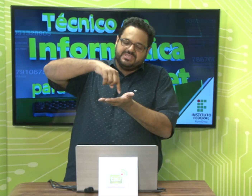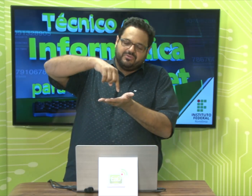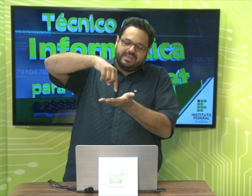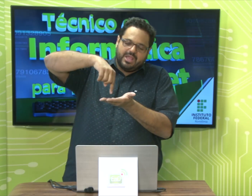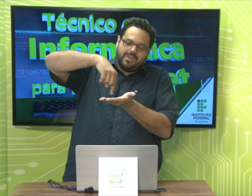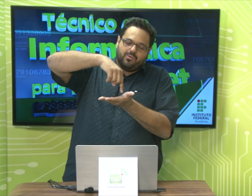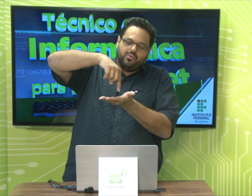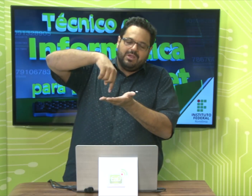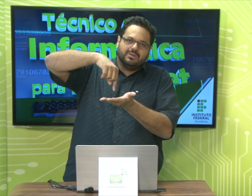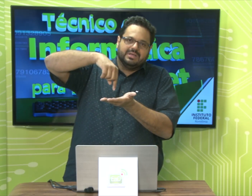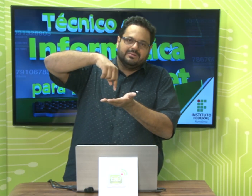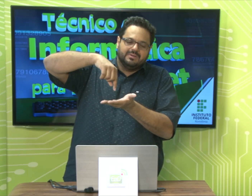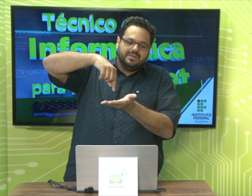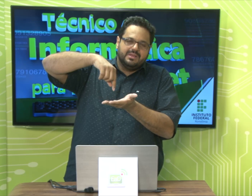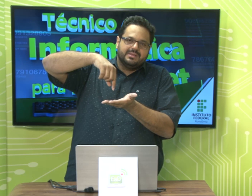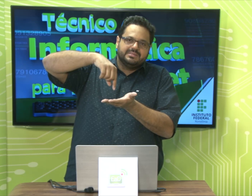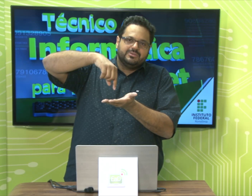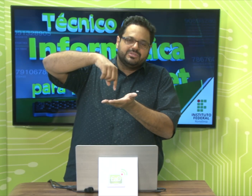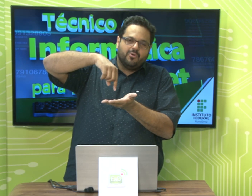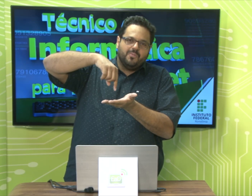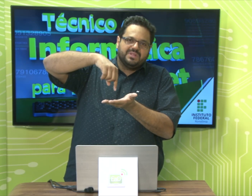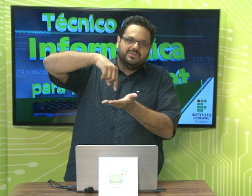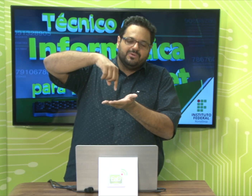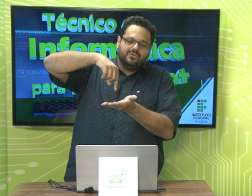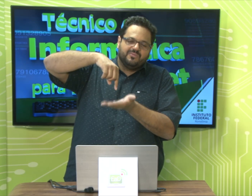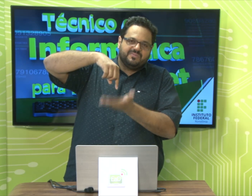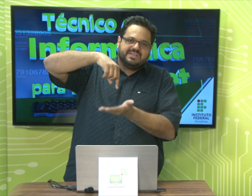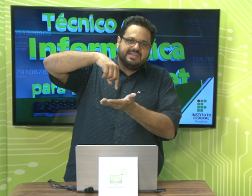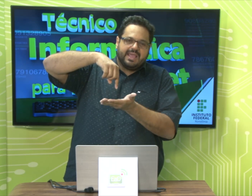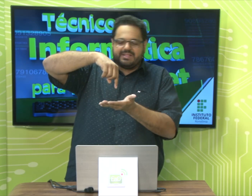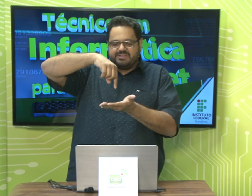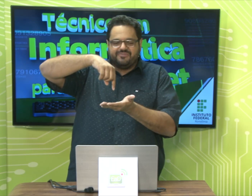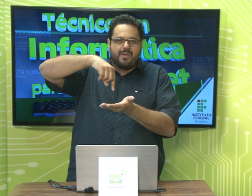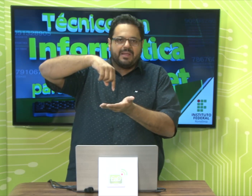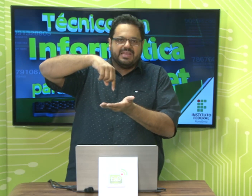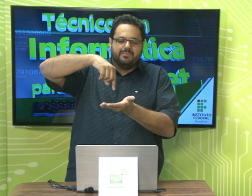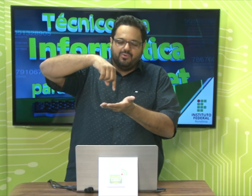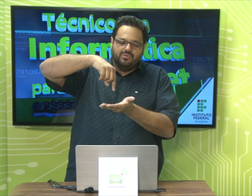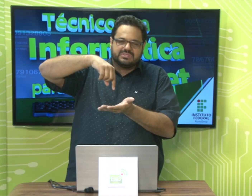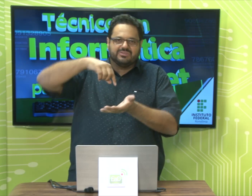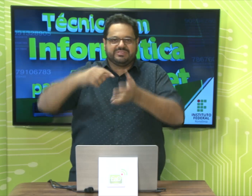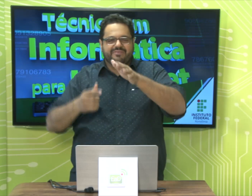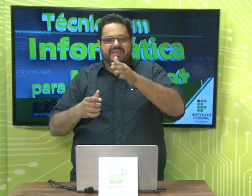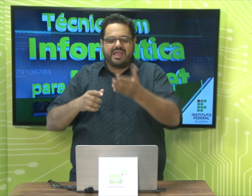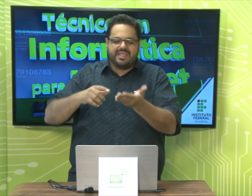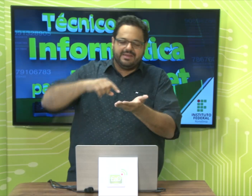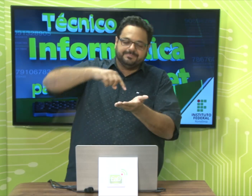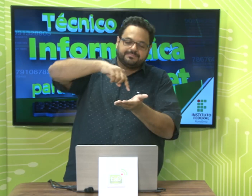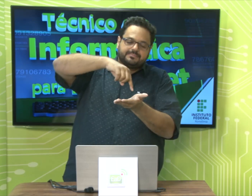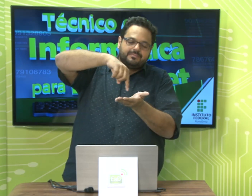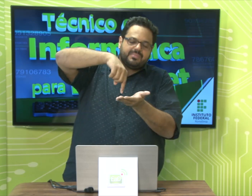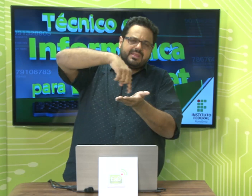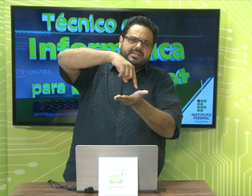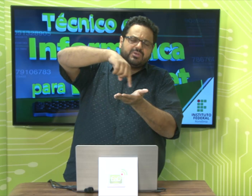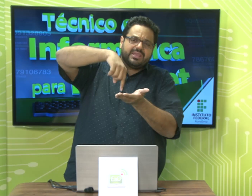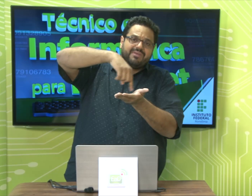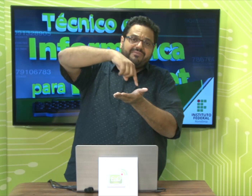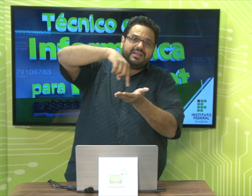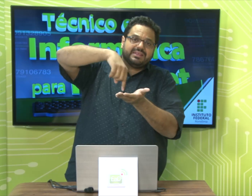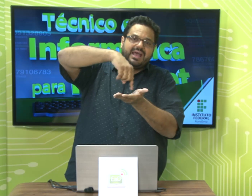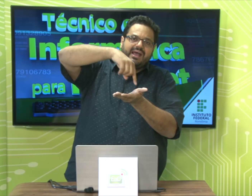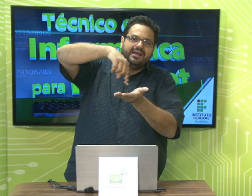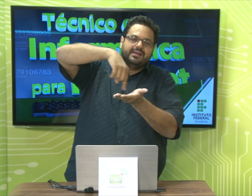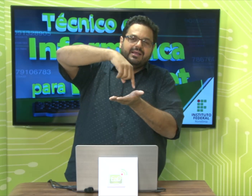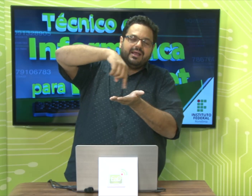um disco que tem uma agulha rodando. Se o seu computador tiver uma queda brusca, se você virar ele, isso aqui